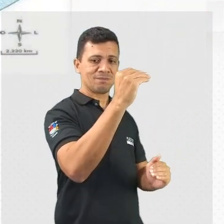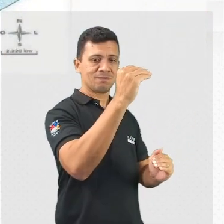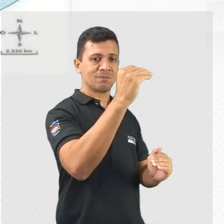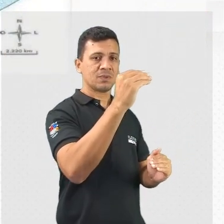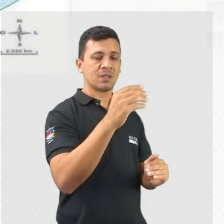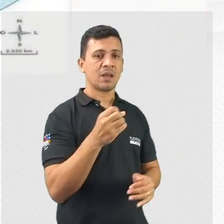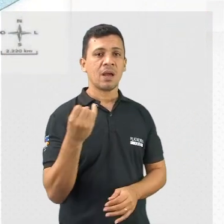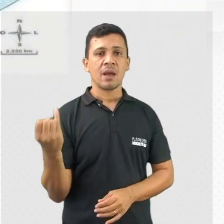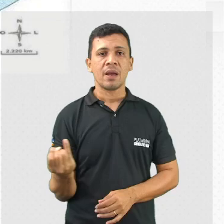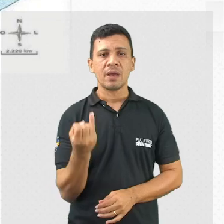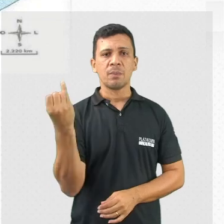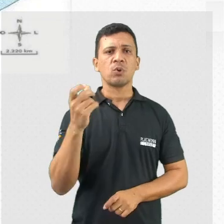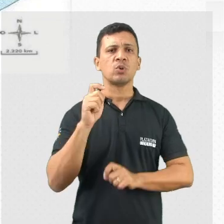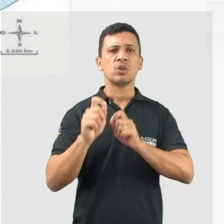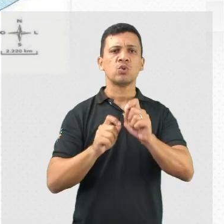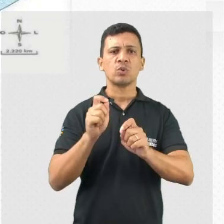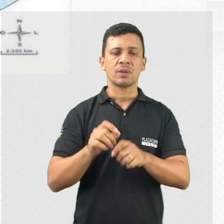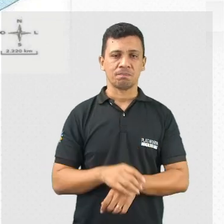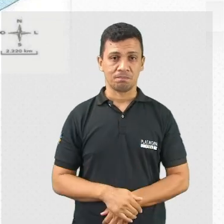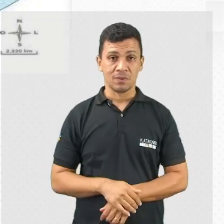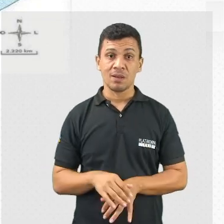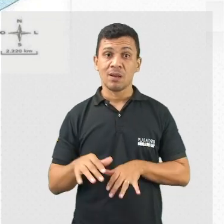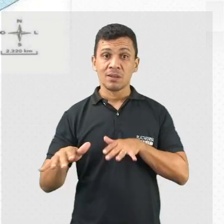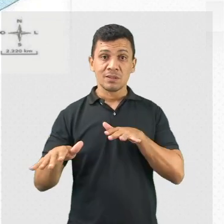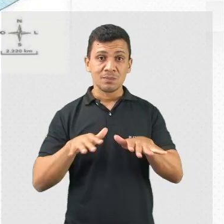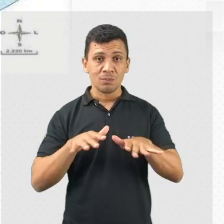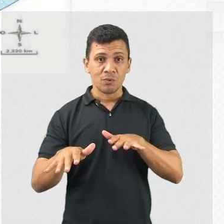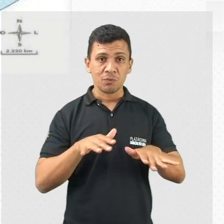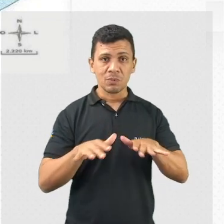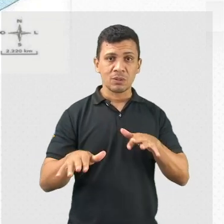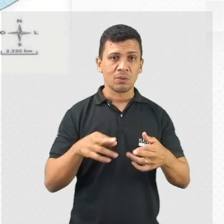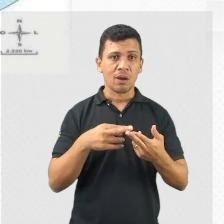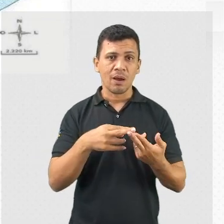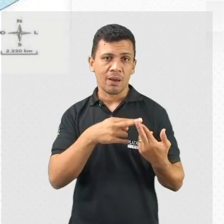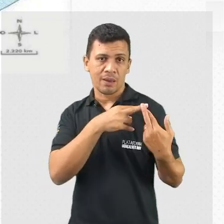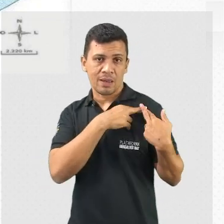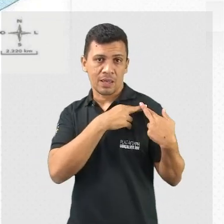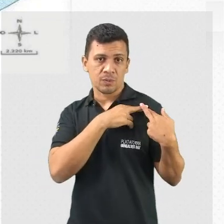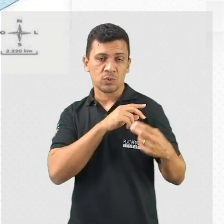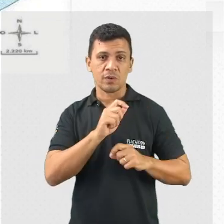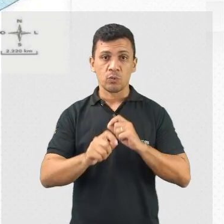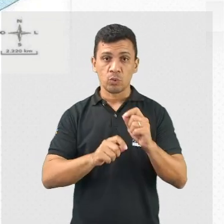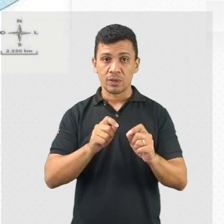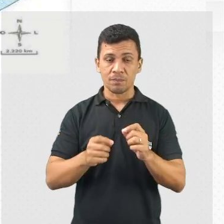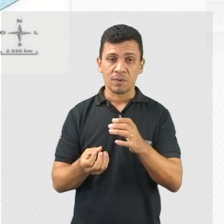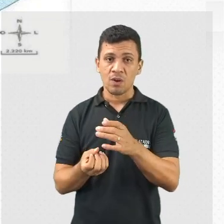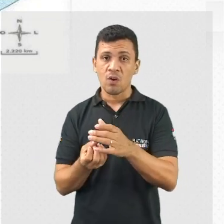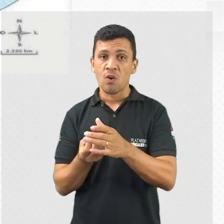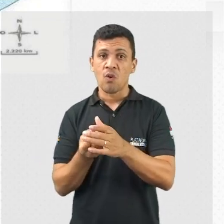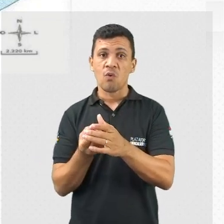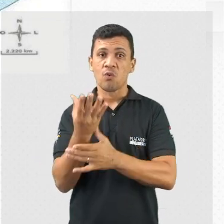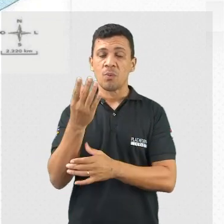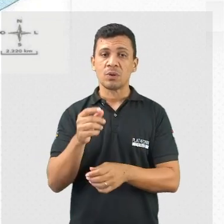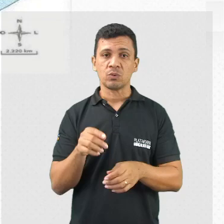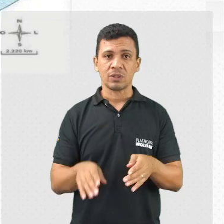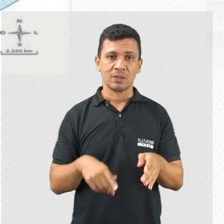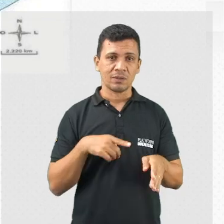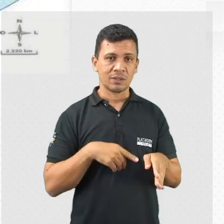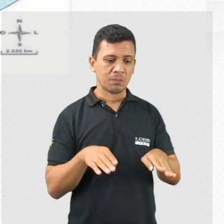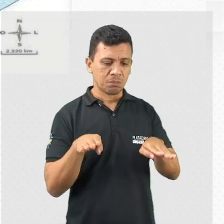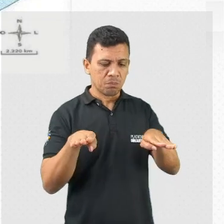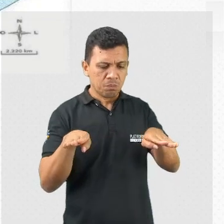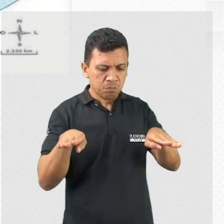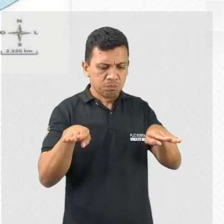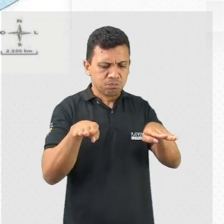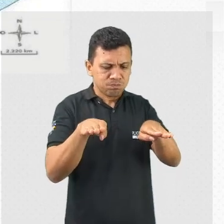são esses movimentos, gente, tá? Que vão ser responsáveis ou pela formação de dobramentos modernos, pelo